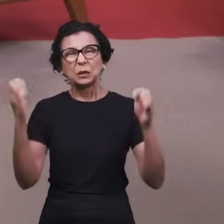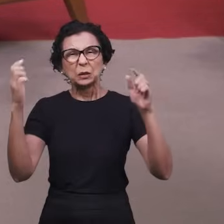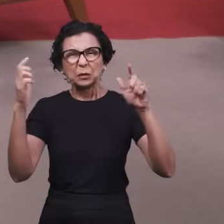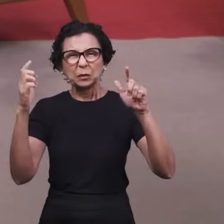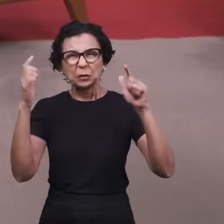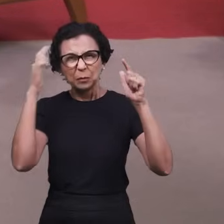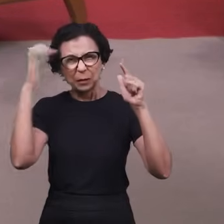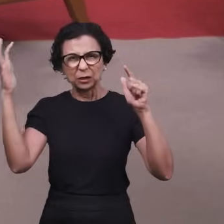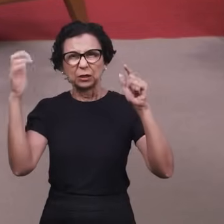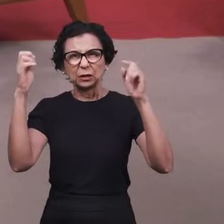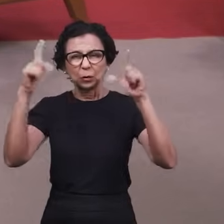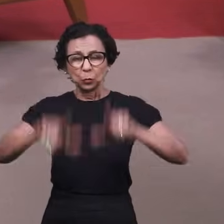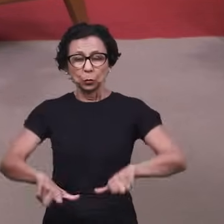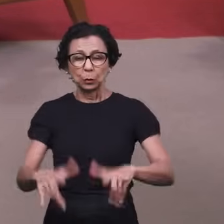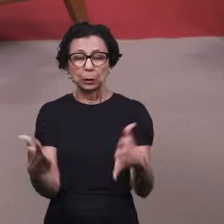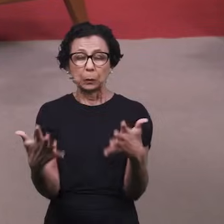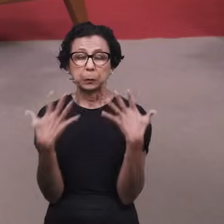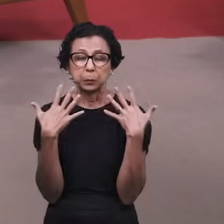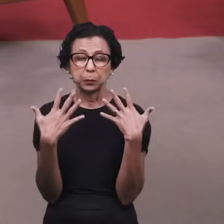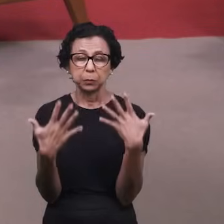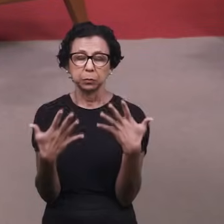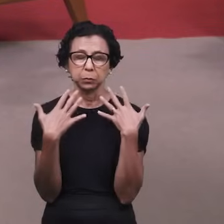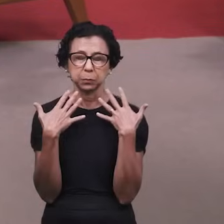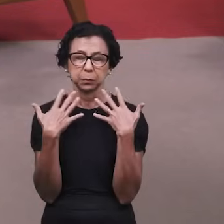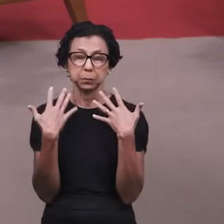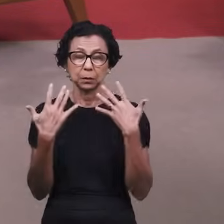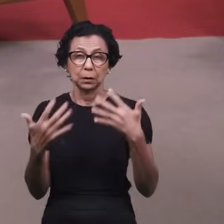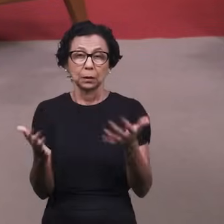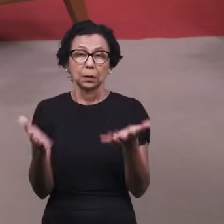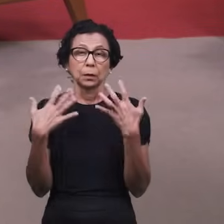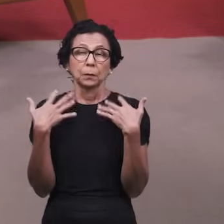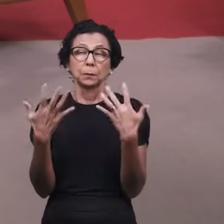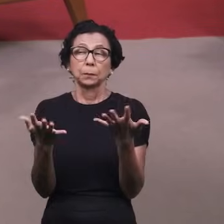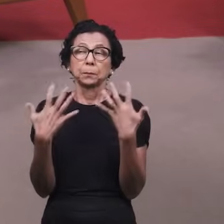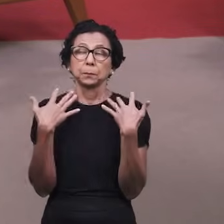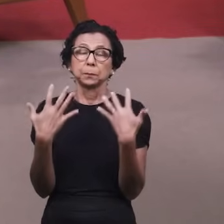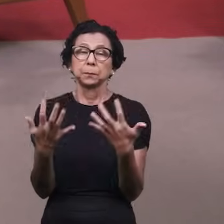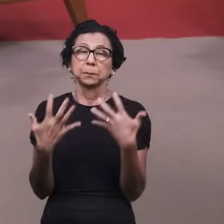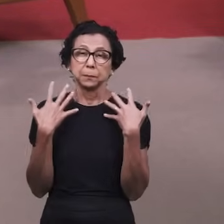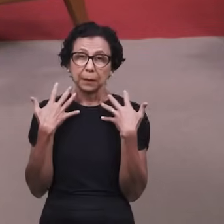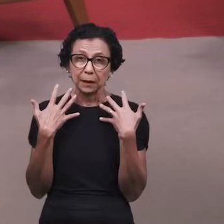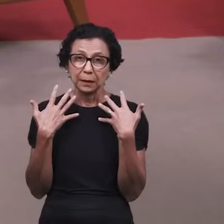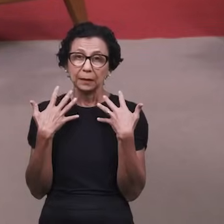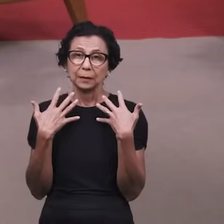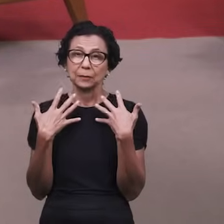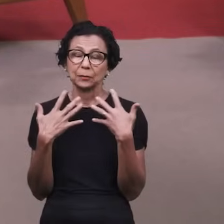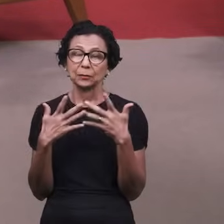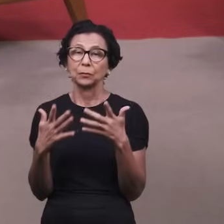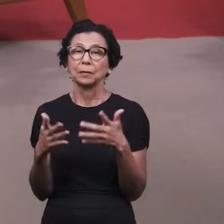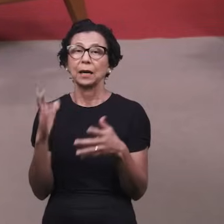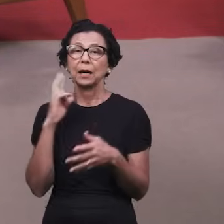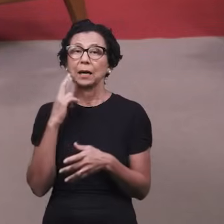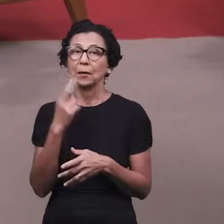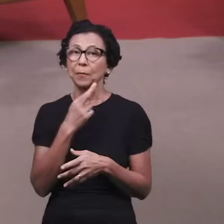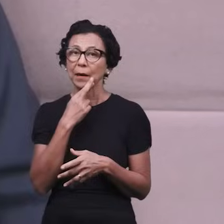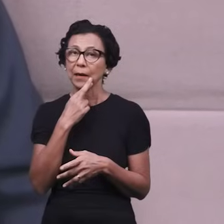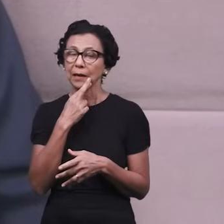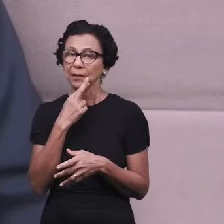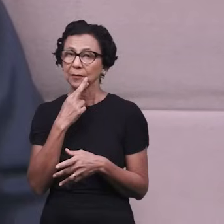o encerramento, eu vou pedir ao pastor Daniel para trazer uma palavra para os nossos irmãos, aplicando aquilo que nós tratamos aqui, a vida de cada